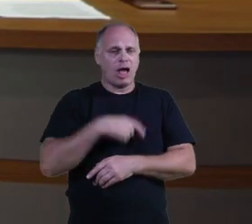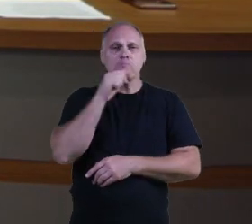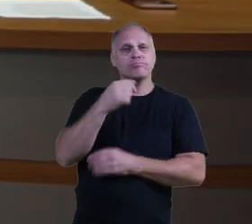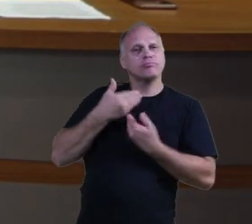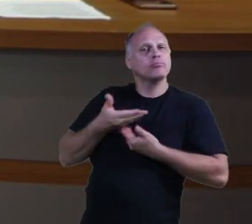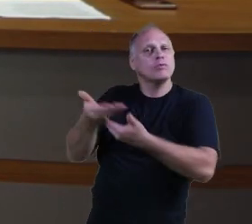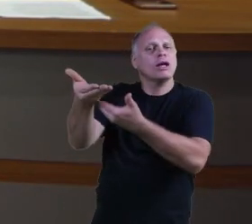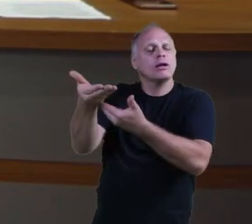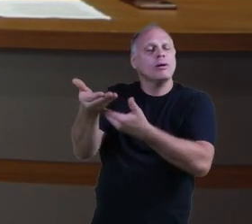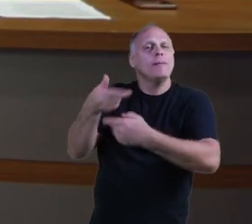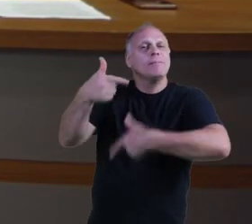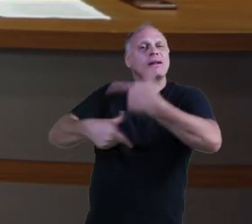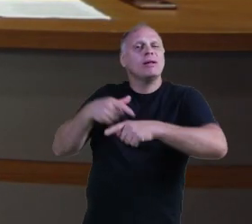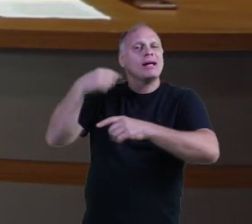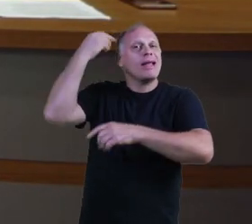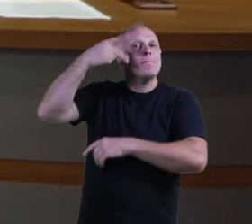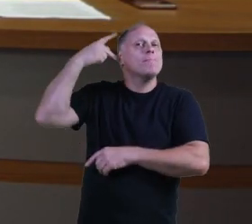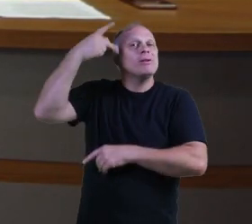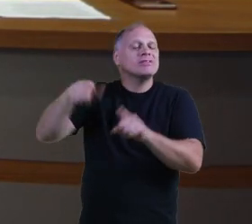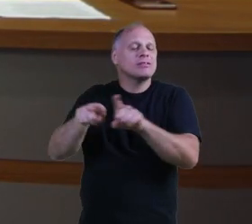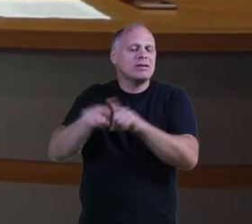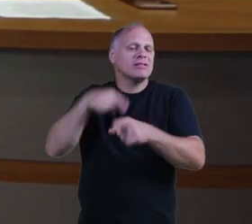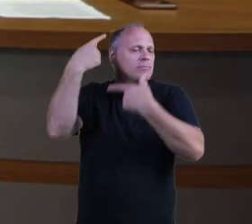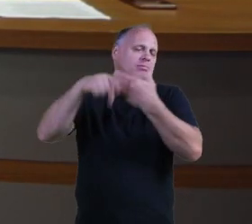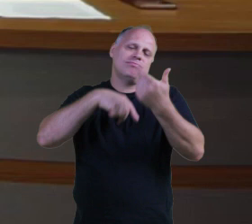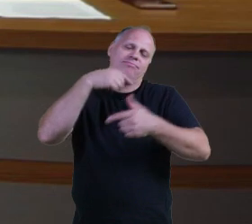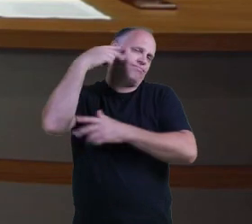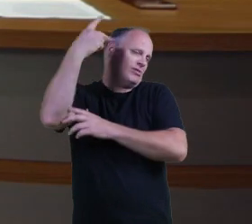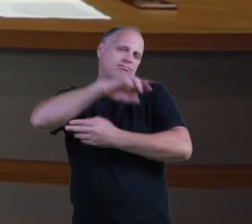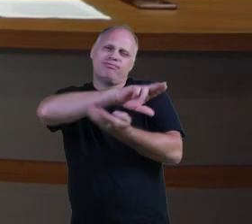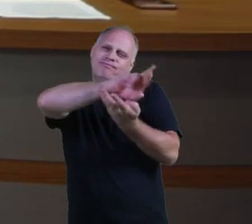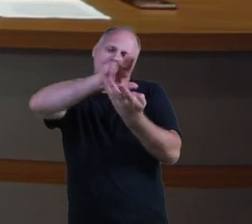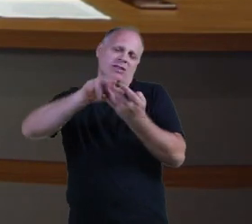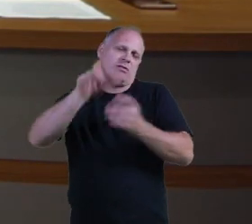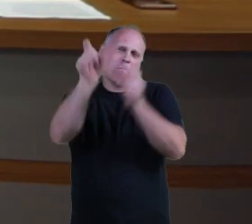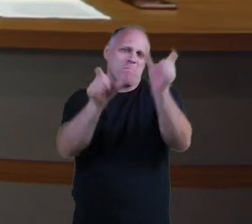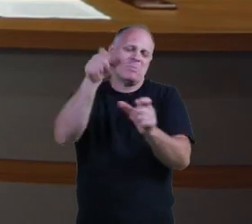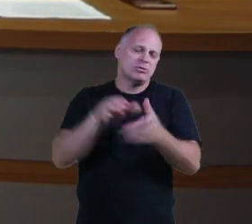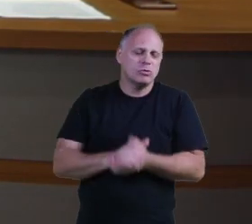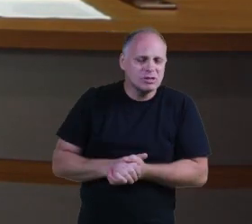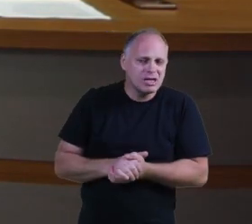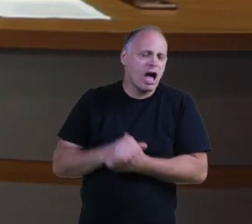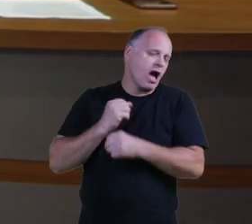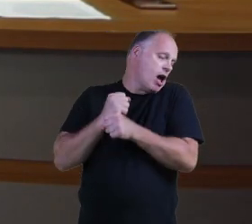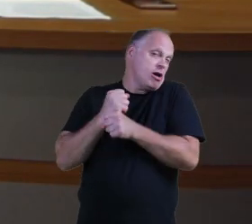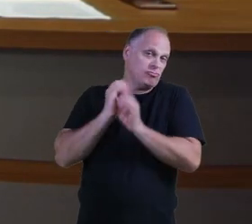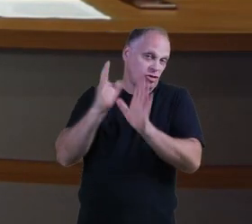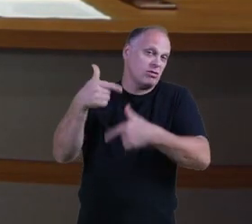foi essa história, Giovanni? Sim, então, tu fica conhecido, né? Tu se torna uma pessoa